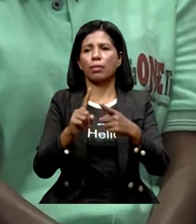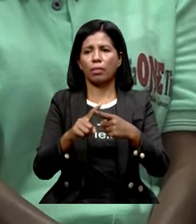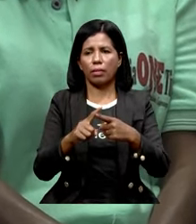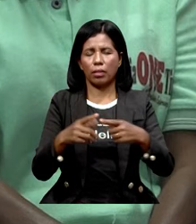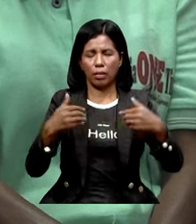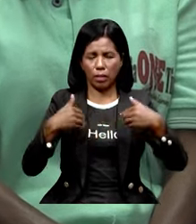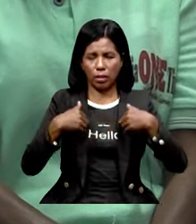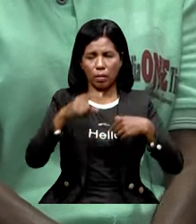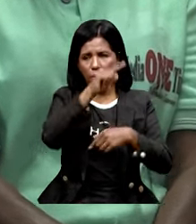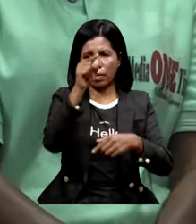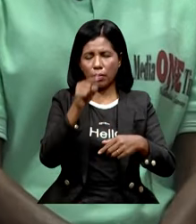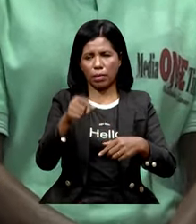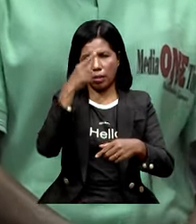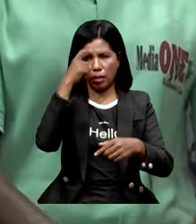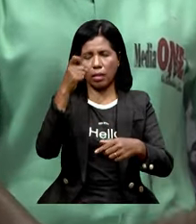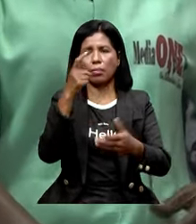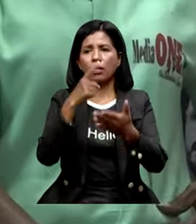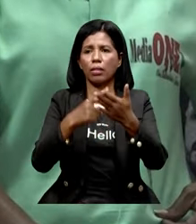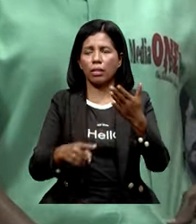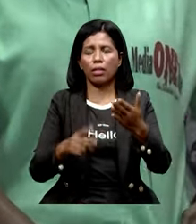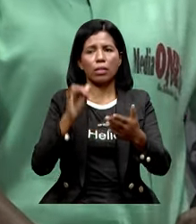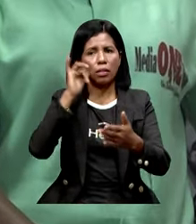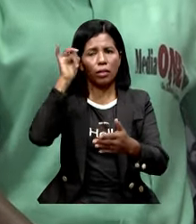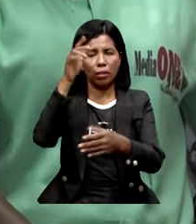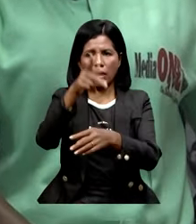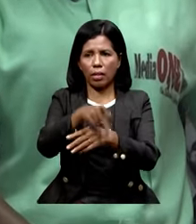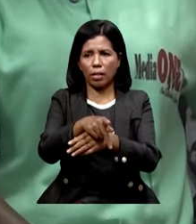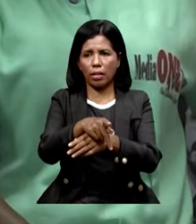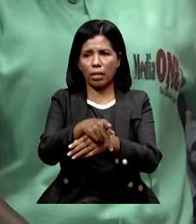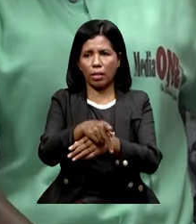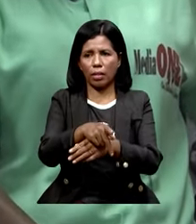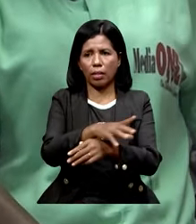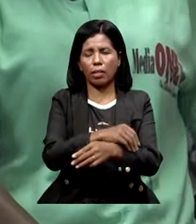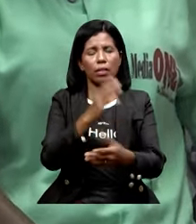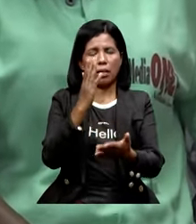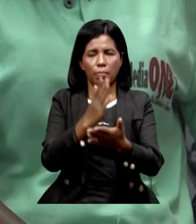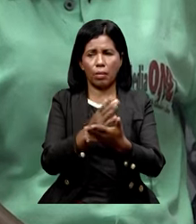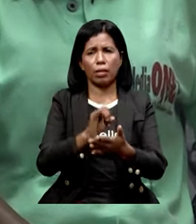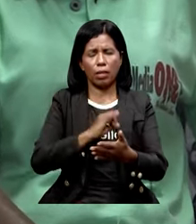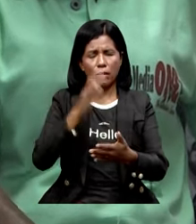falei perguntas, ira magat a massa, ira maga oricalané, ia falei impedimento. Há uma